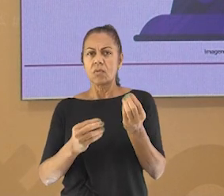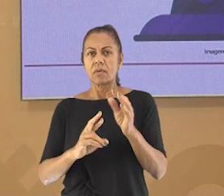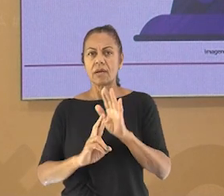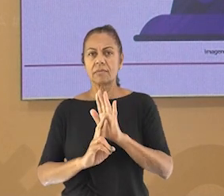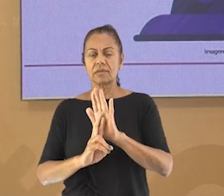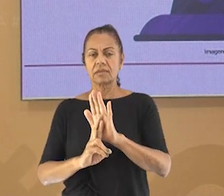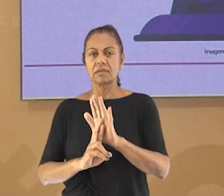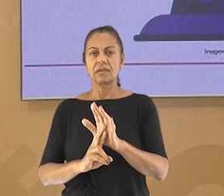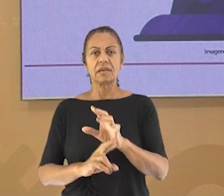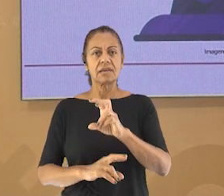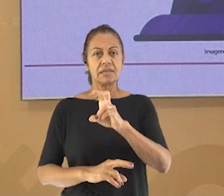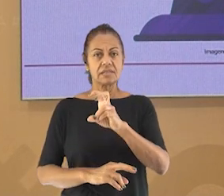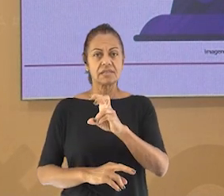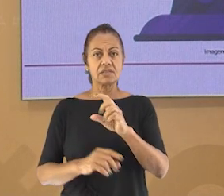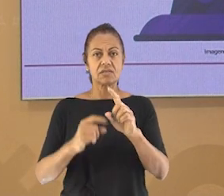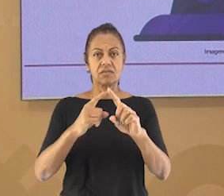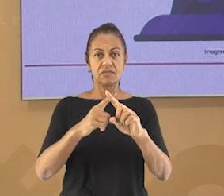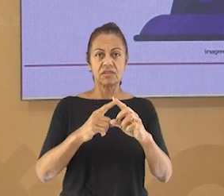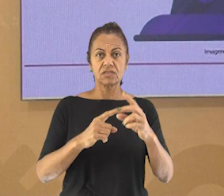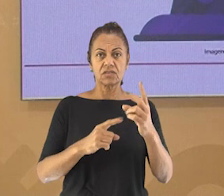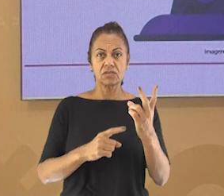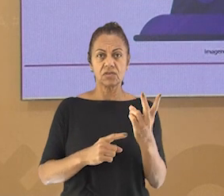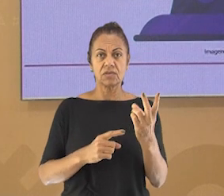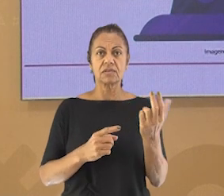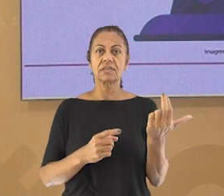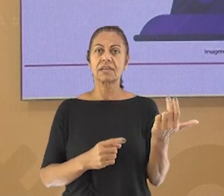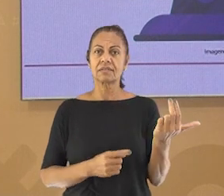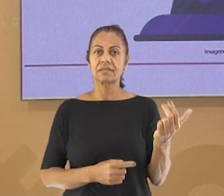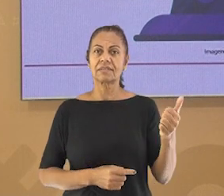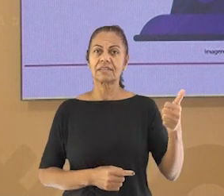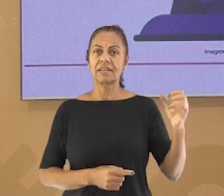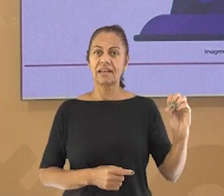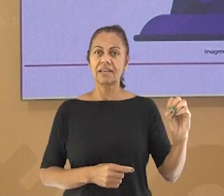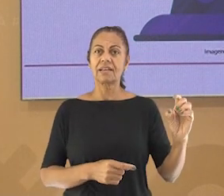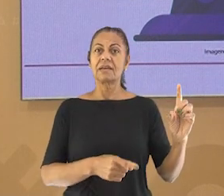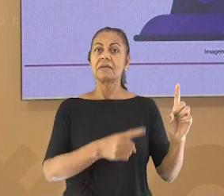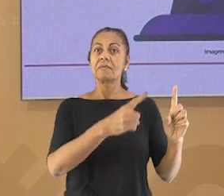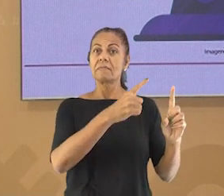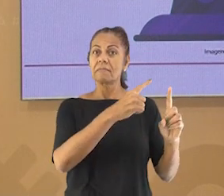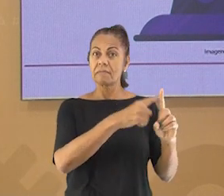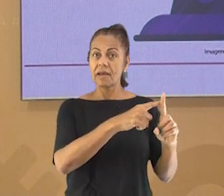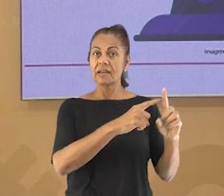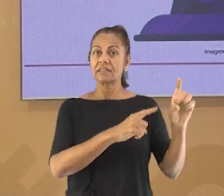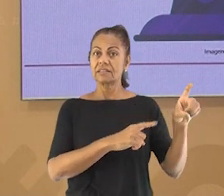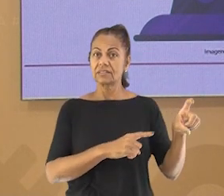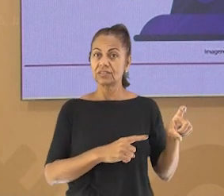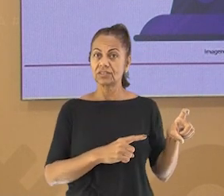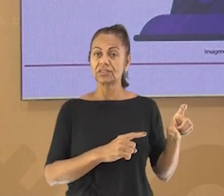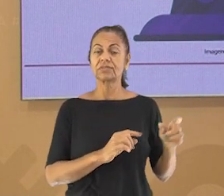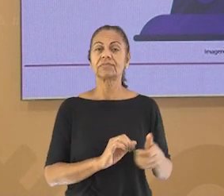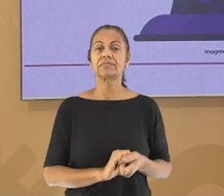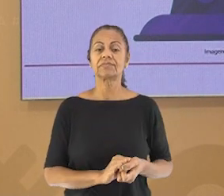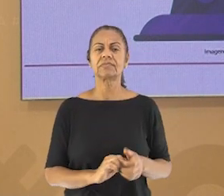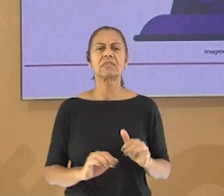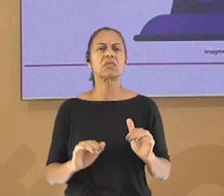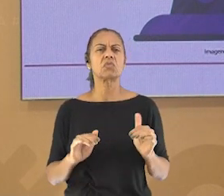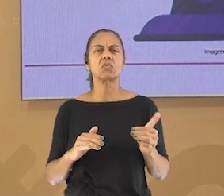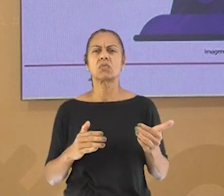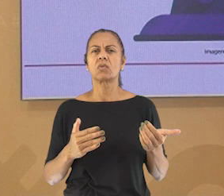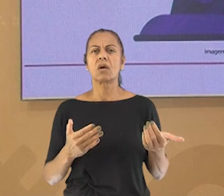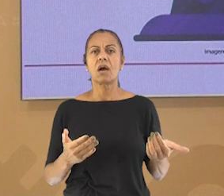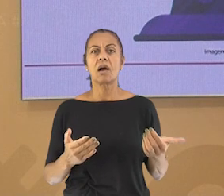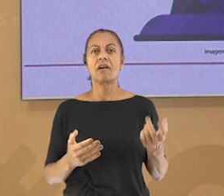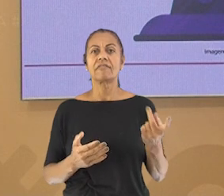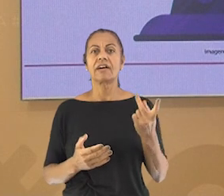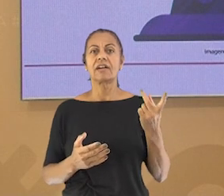vamos representar como 5 vezes 2 é igual a 10 mais X.